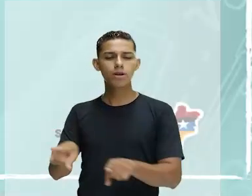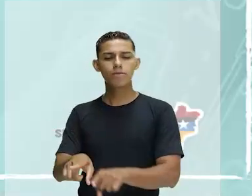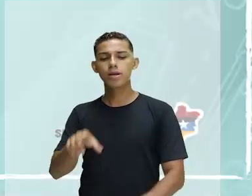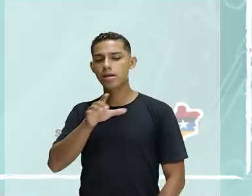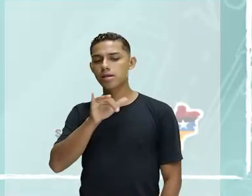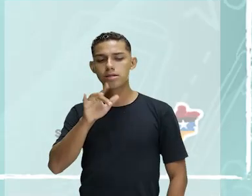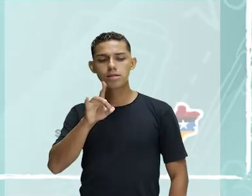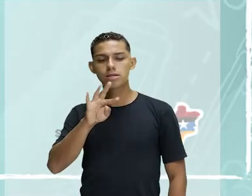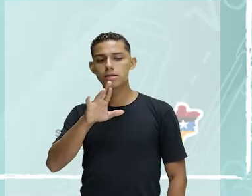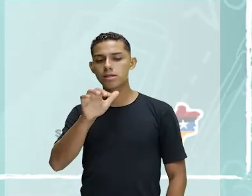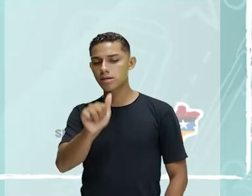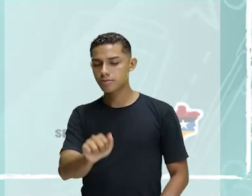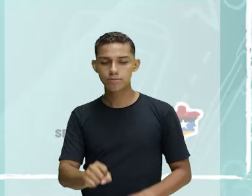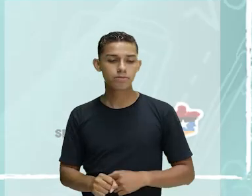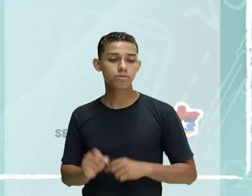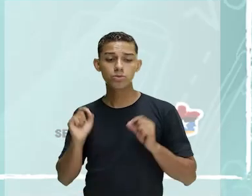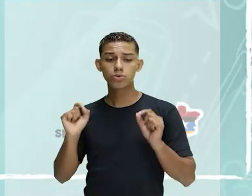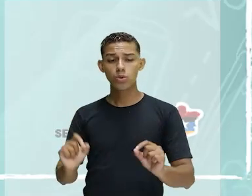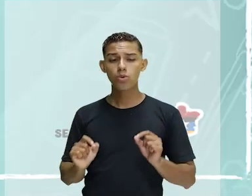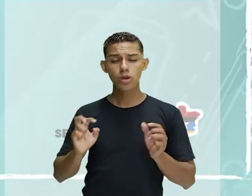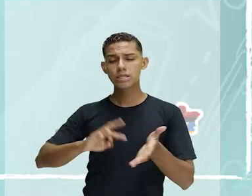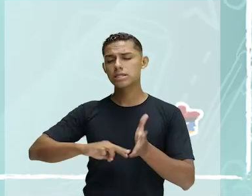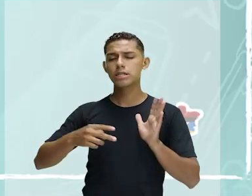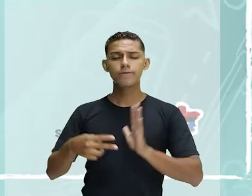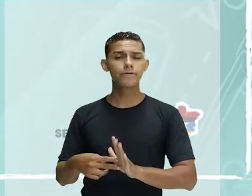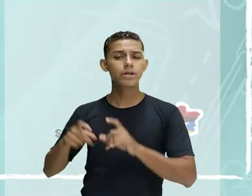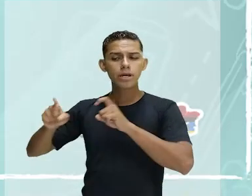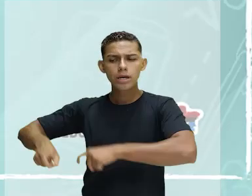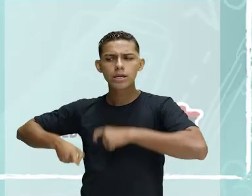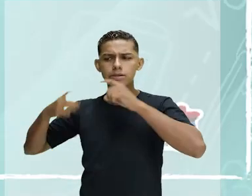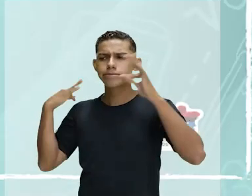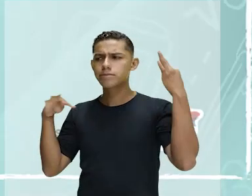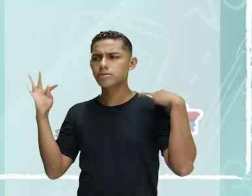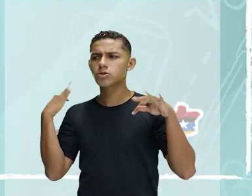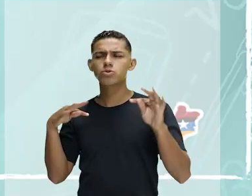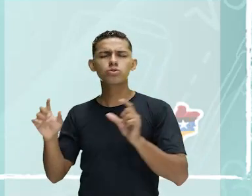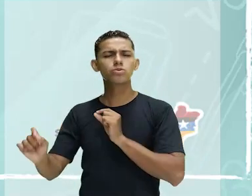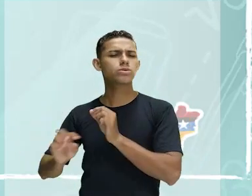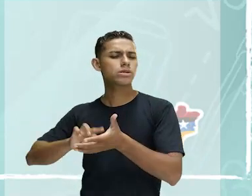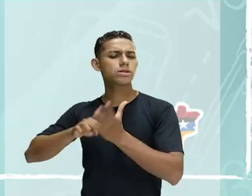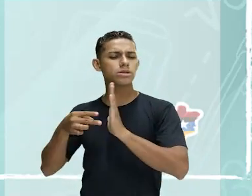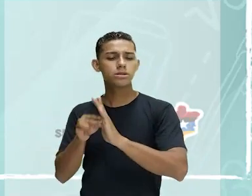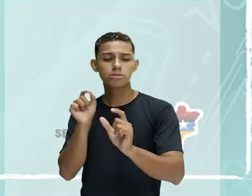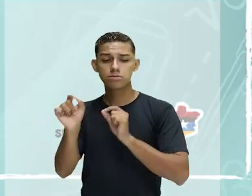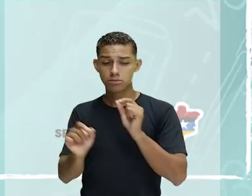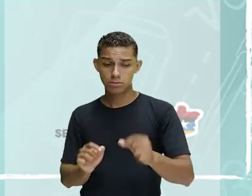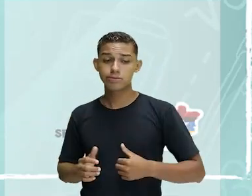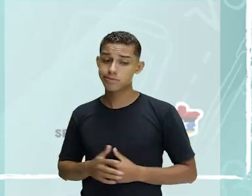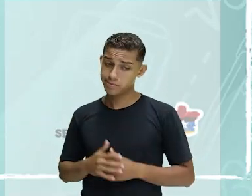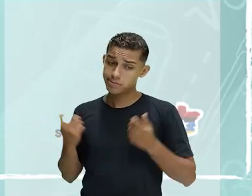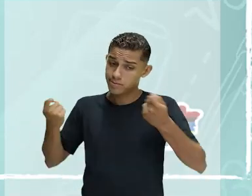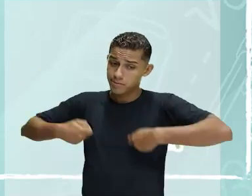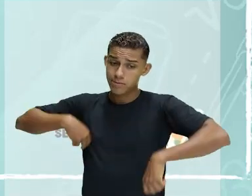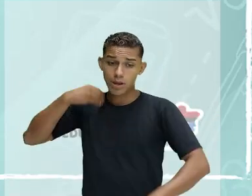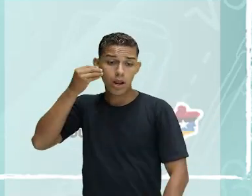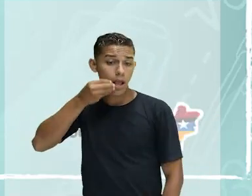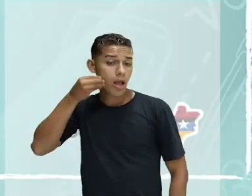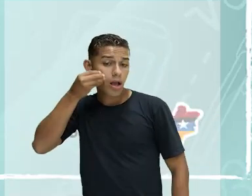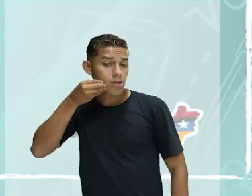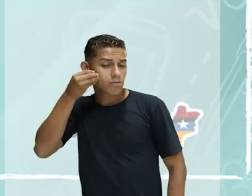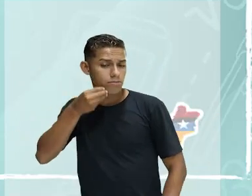O que é o agroturismo? Então, vamos lá para a conceituação de agroturismo. Trata-se de uma